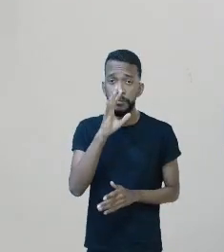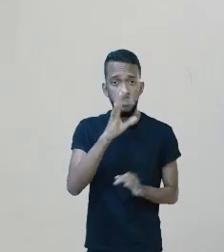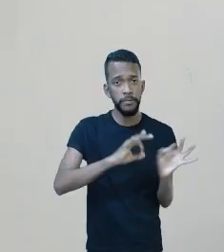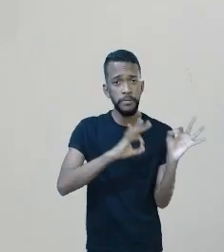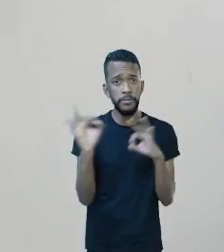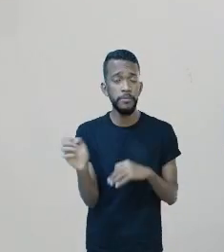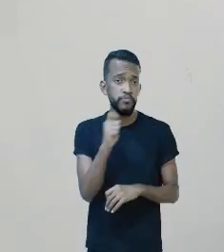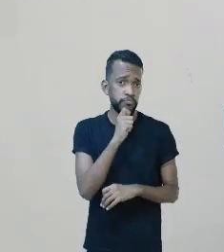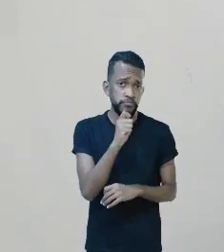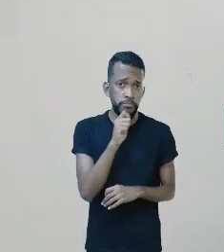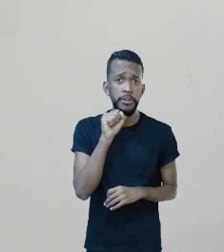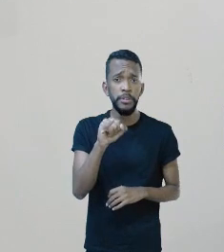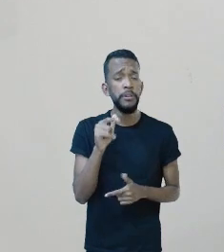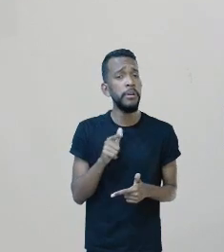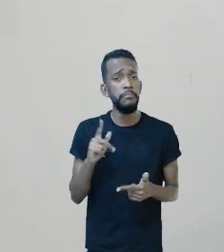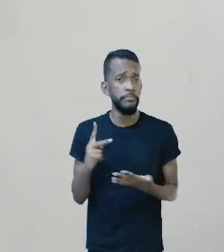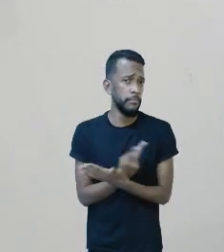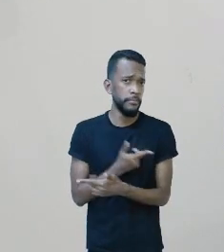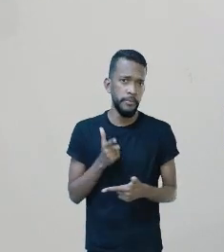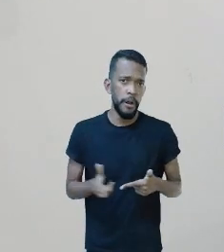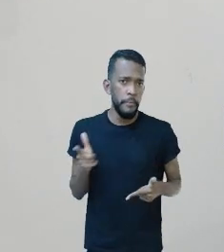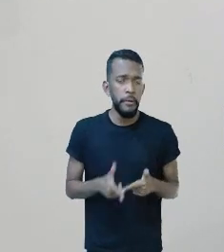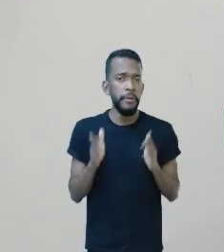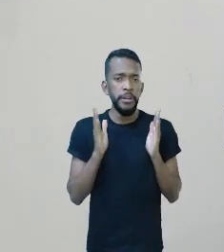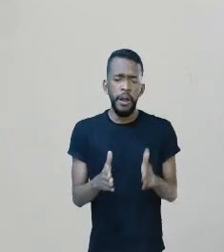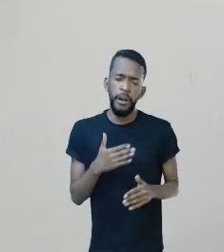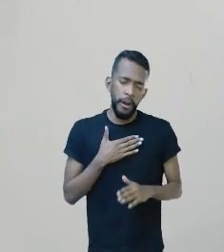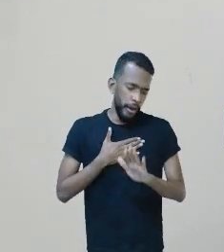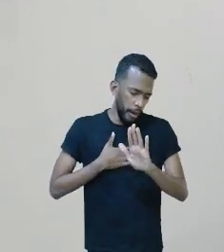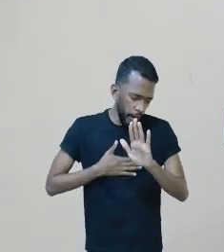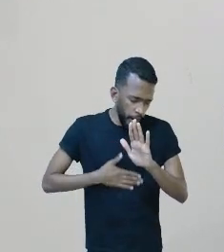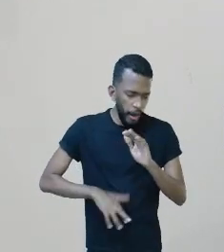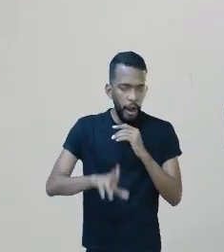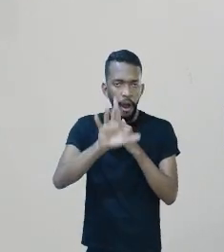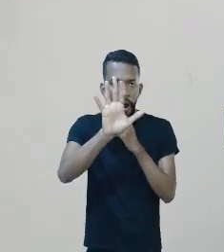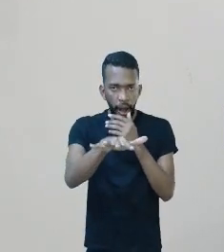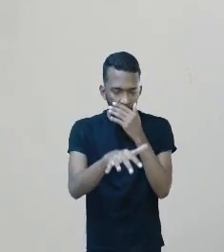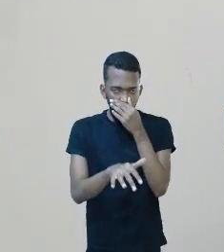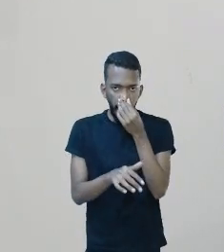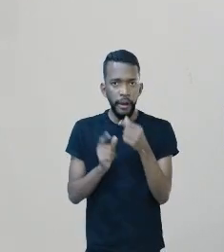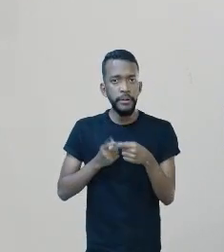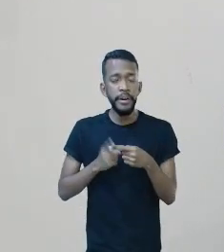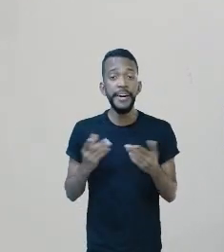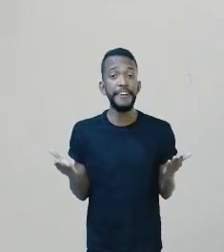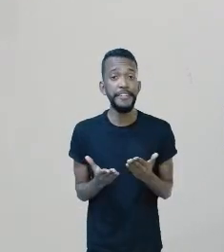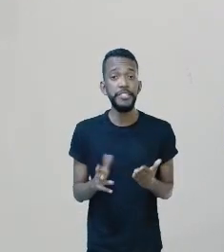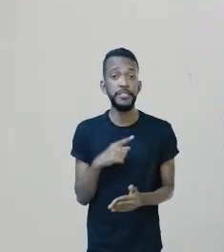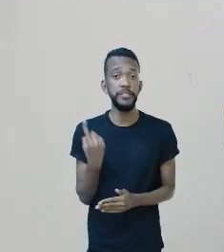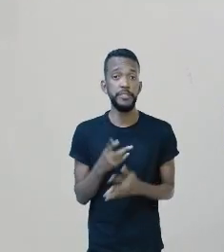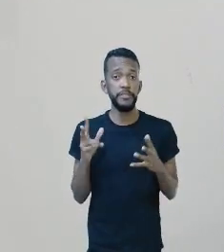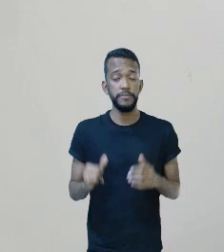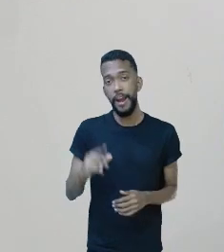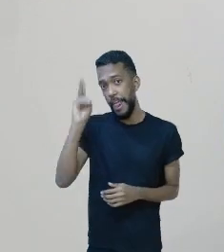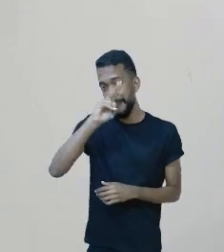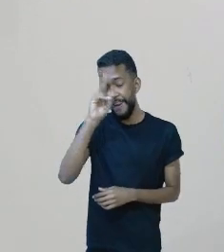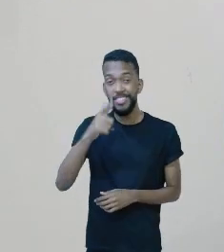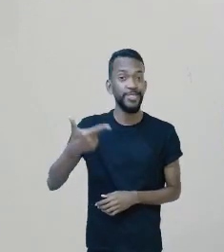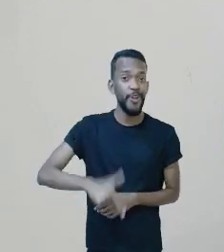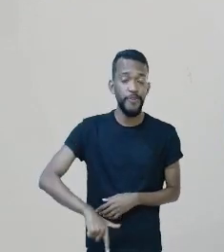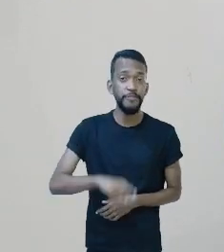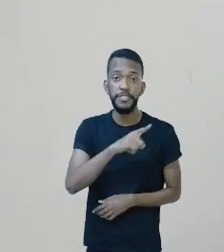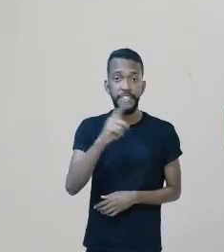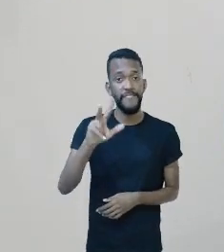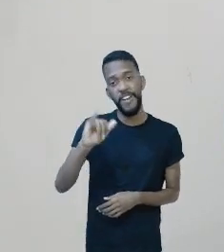assistiu, se teve algum problema, relaxa, porque hoje a gente vai relembrar um pouco disso e você vai